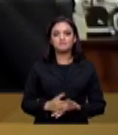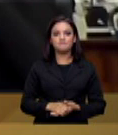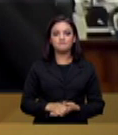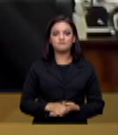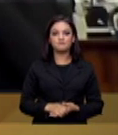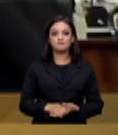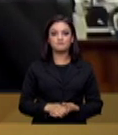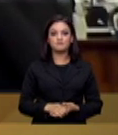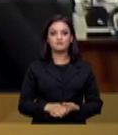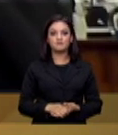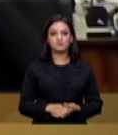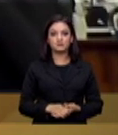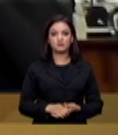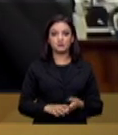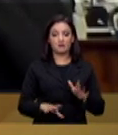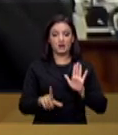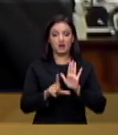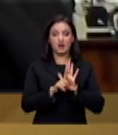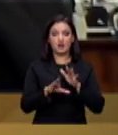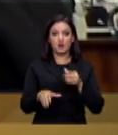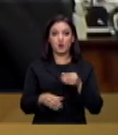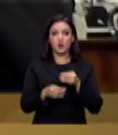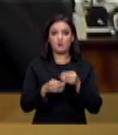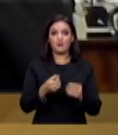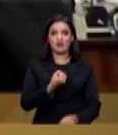apontado, a Lei Complementar